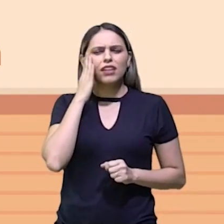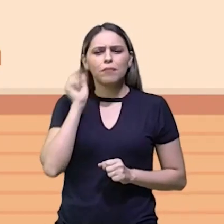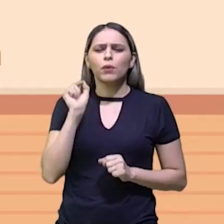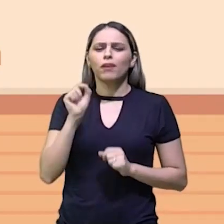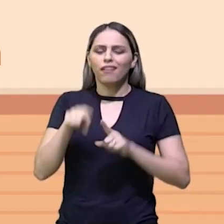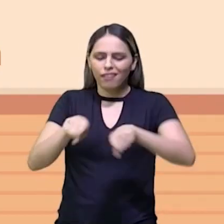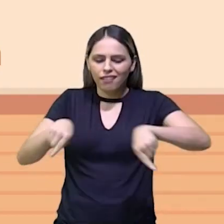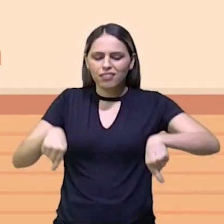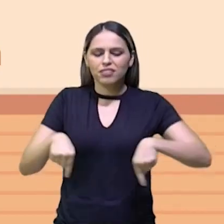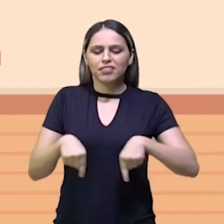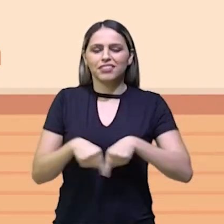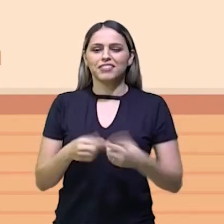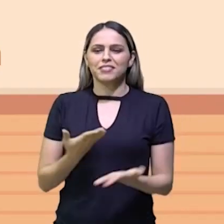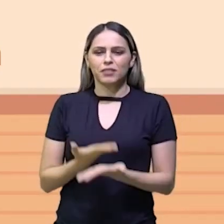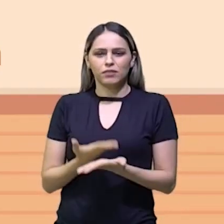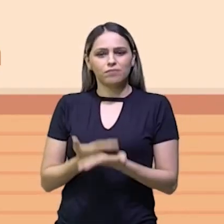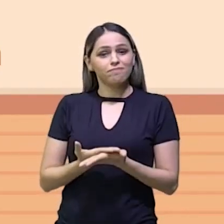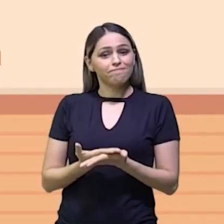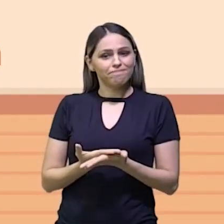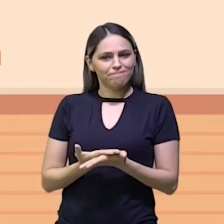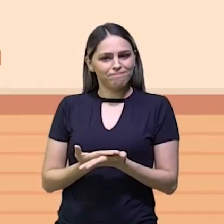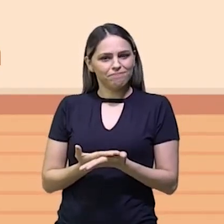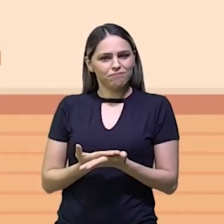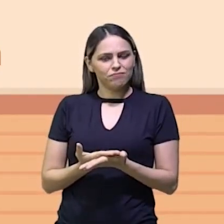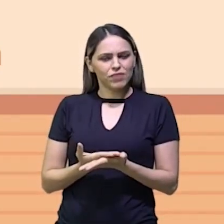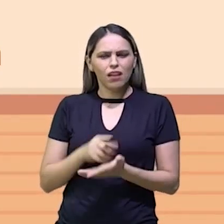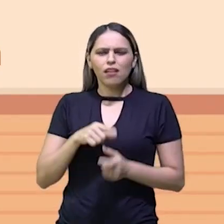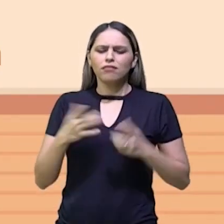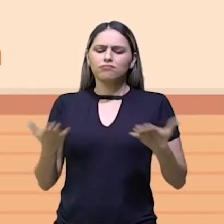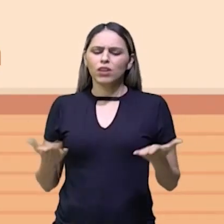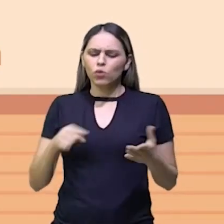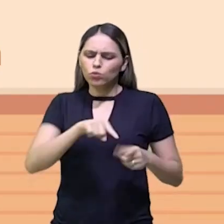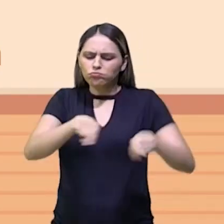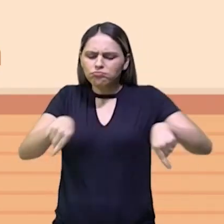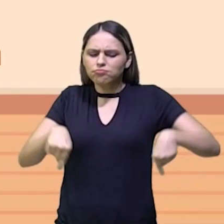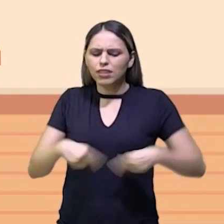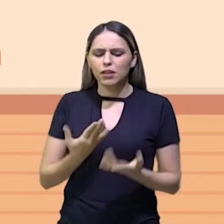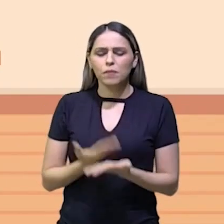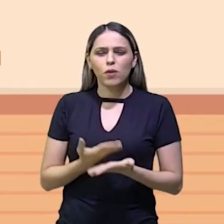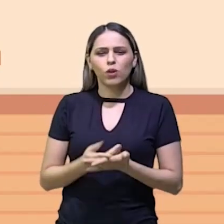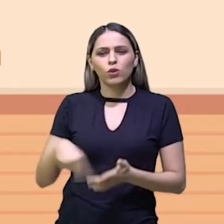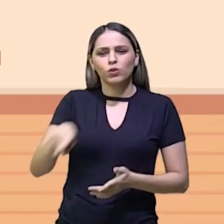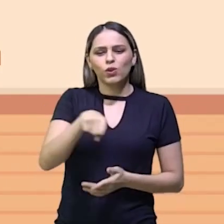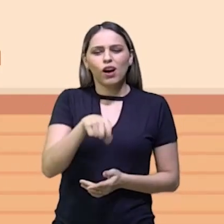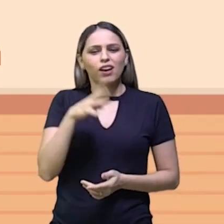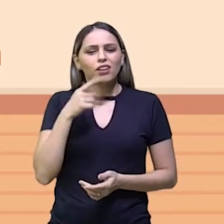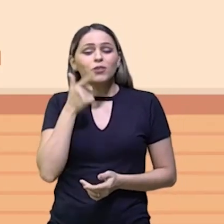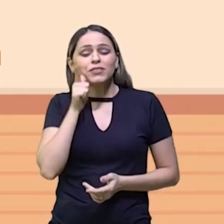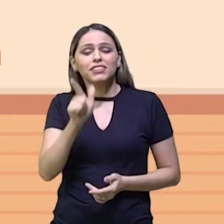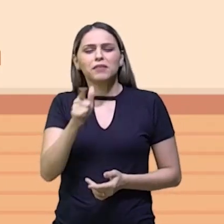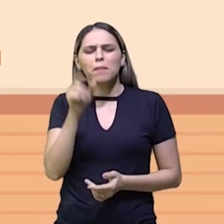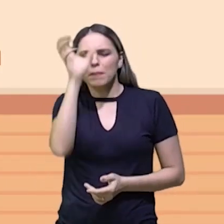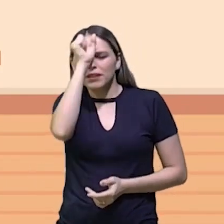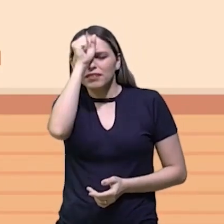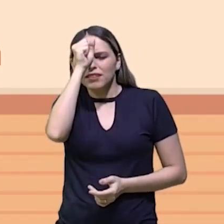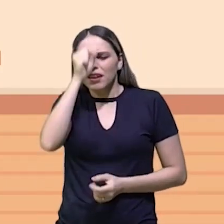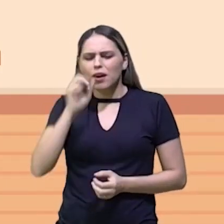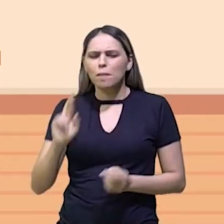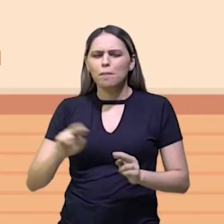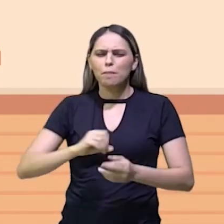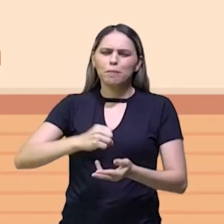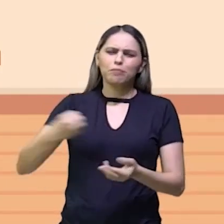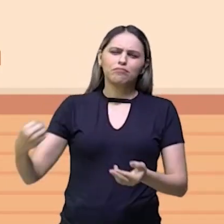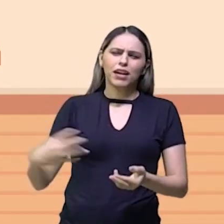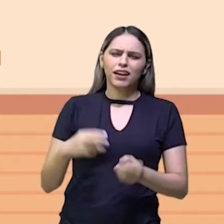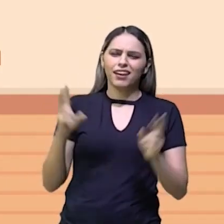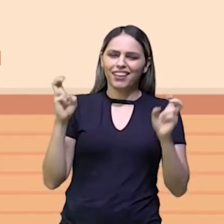nossa sala de aula. Na nossa sala de aula nós podemos aprender coisas novas. E esse ambiente foi preparado com muito